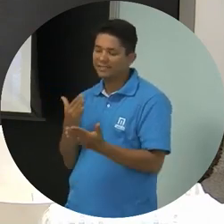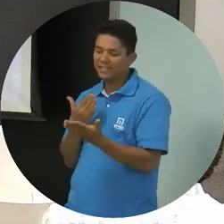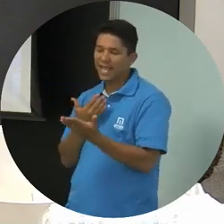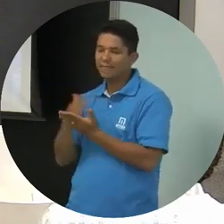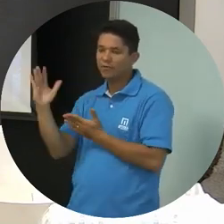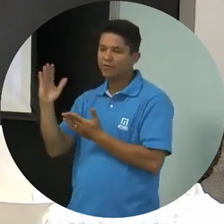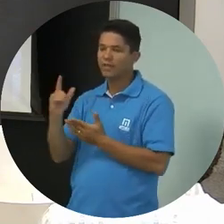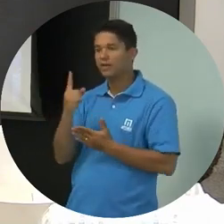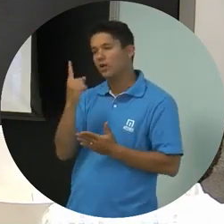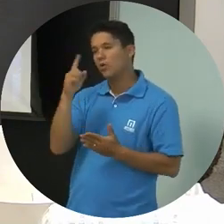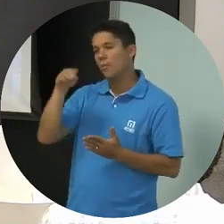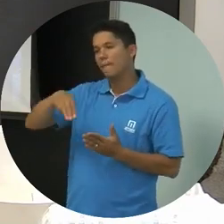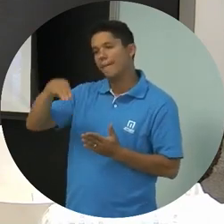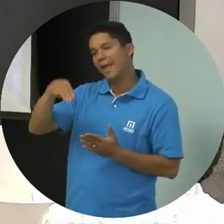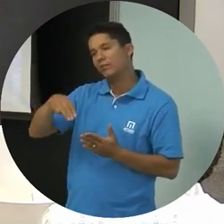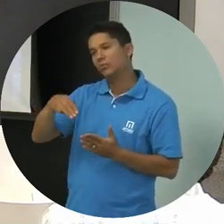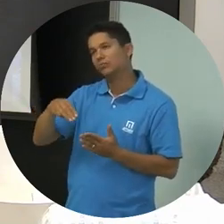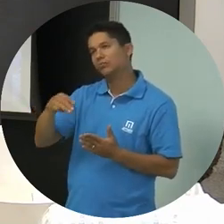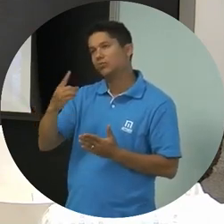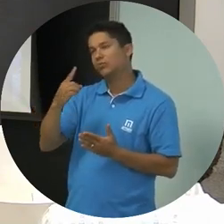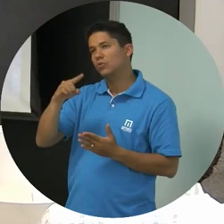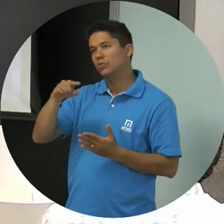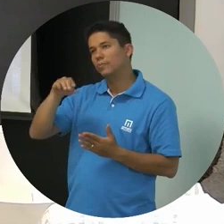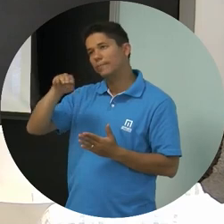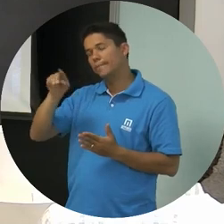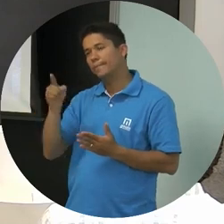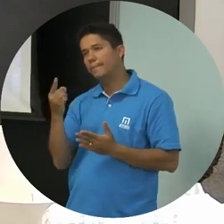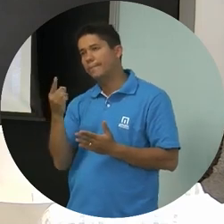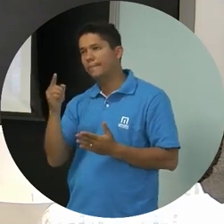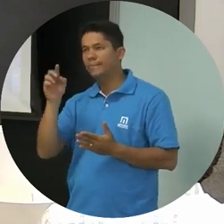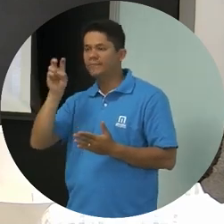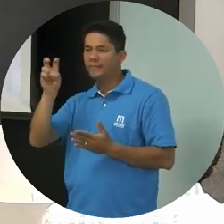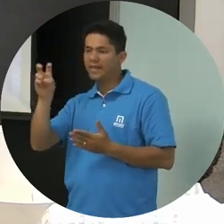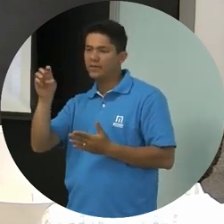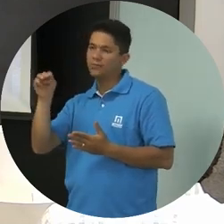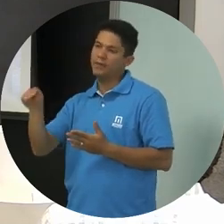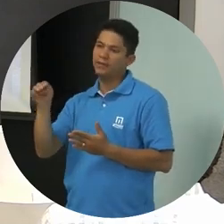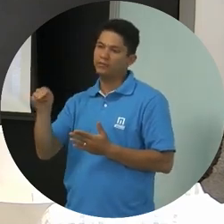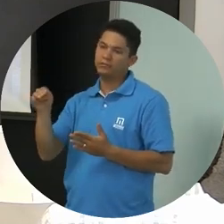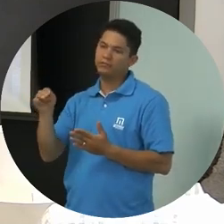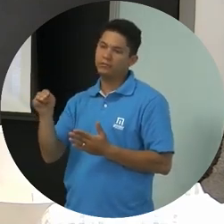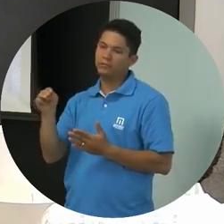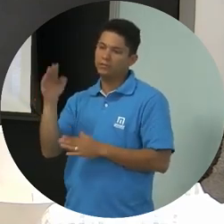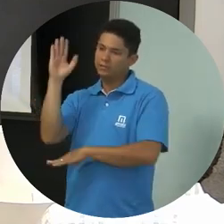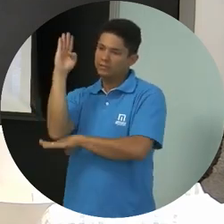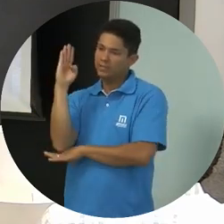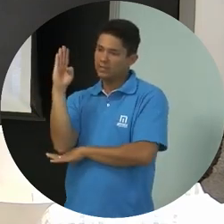de 1 metro, 1,5 metro de estaca, né? Então a gente vai ter que preservar